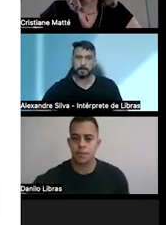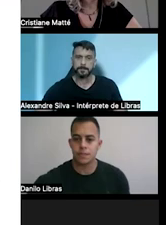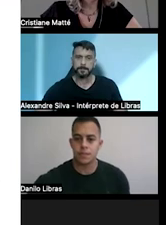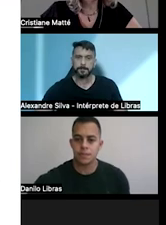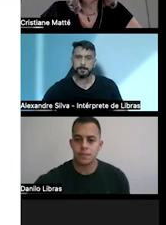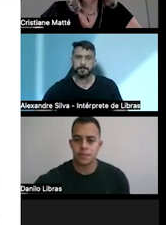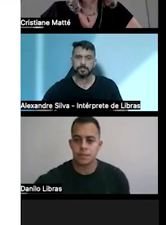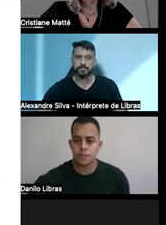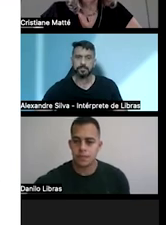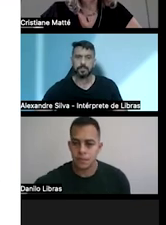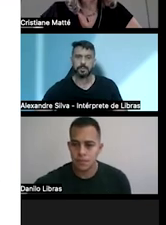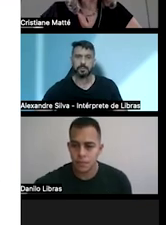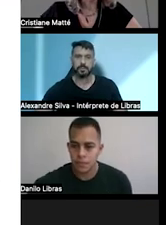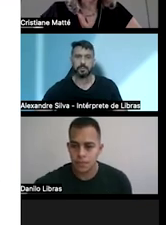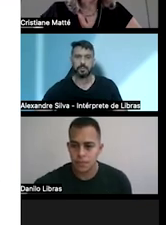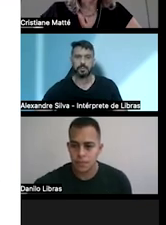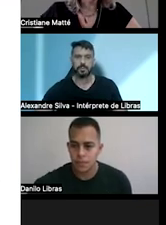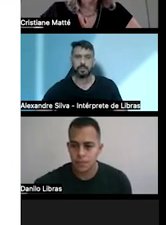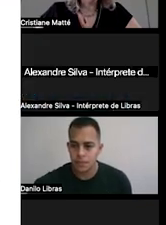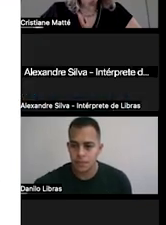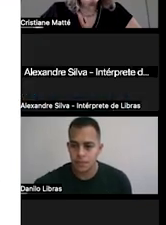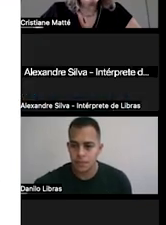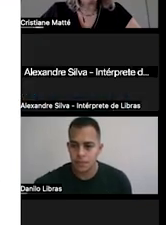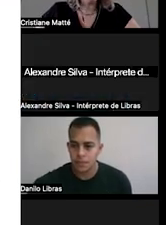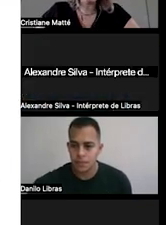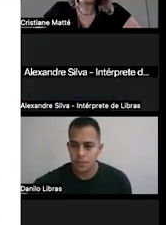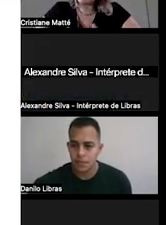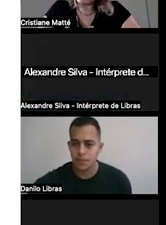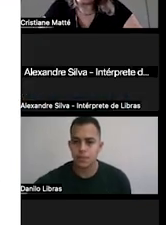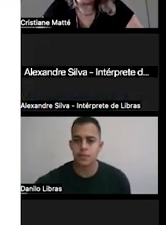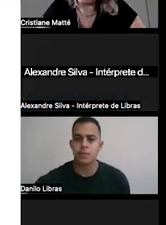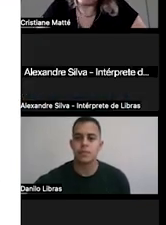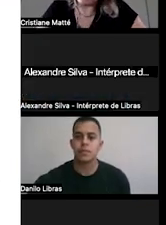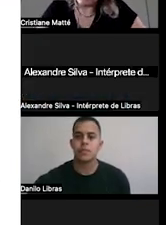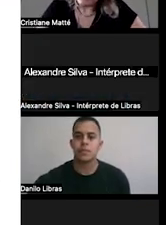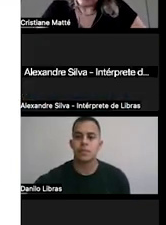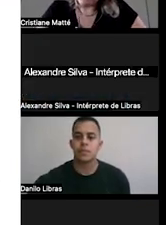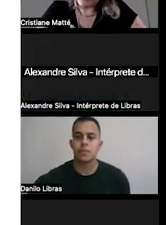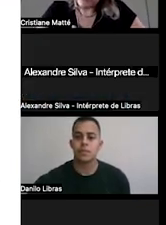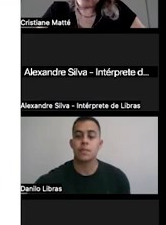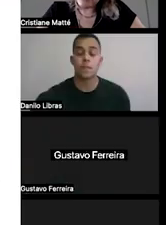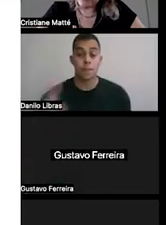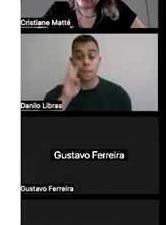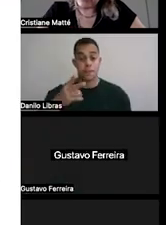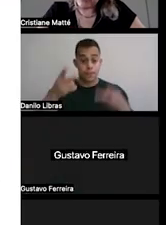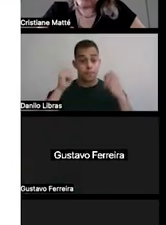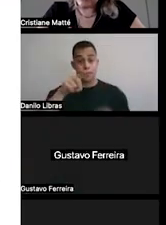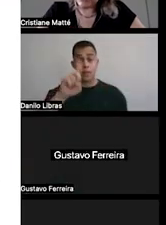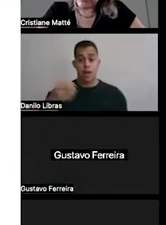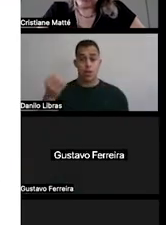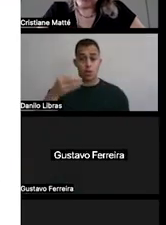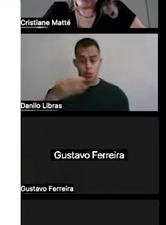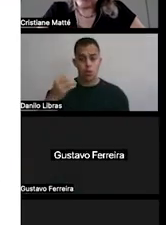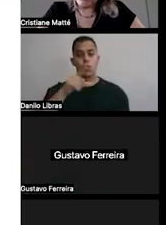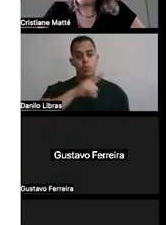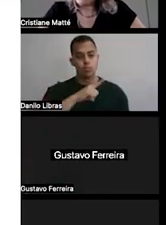E eu também tenho uma alteração da metilação do DNA, mas vocês vejam que aqui, de novo, né? Aparece essa alteração na